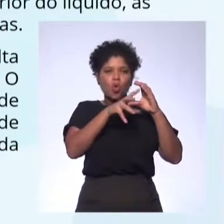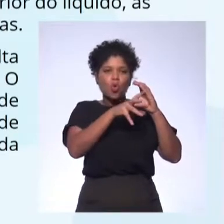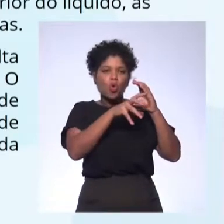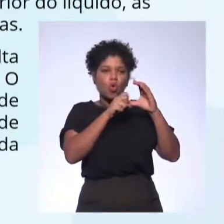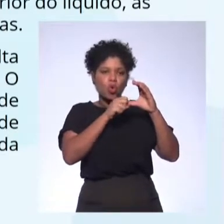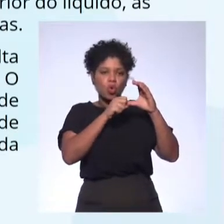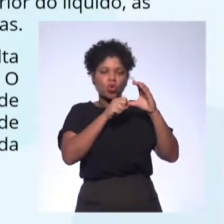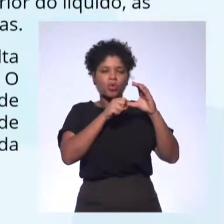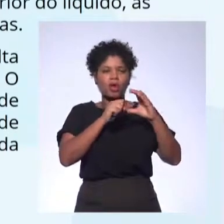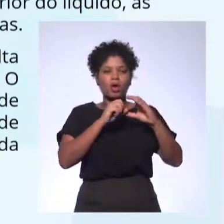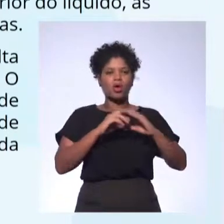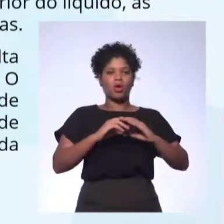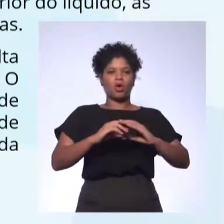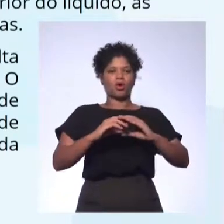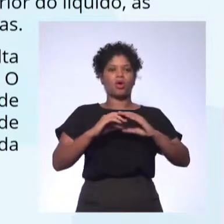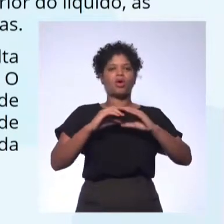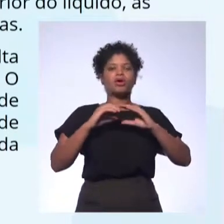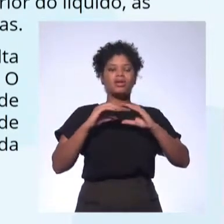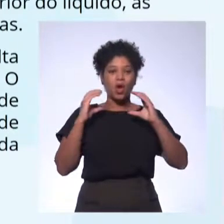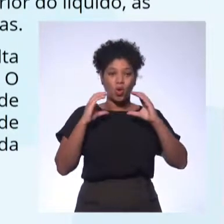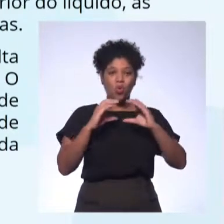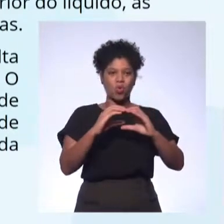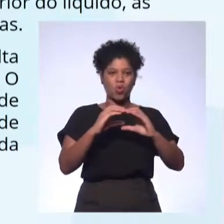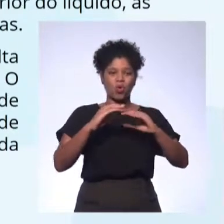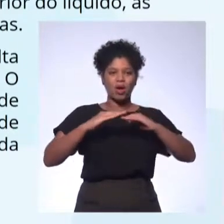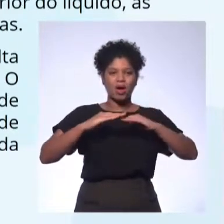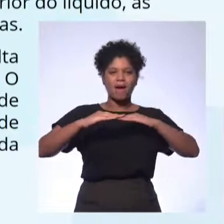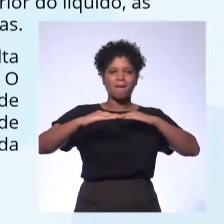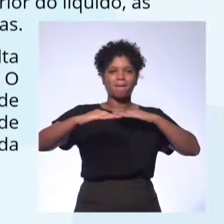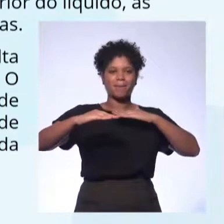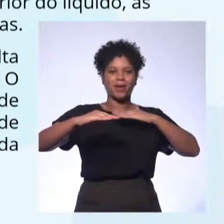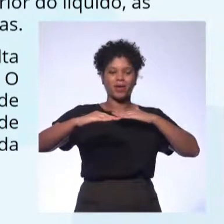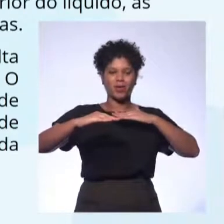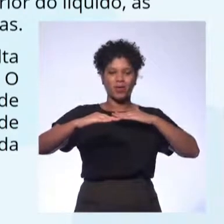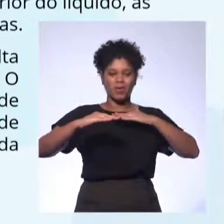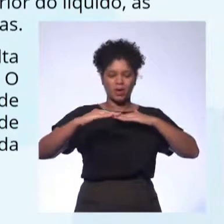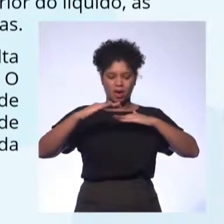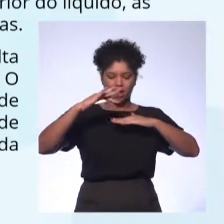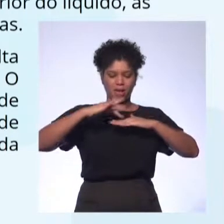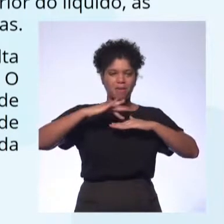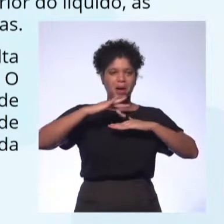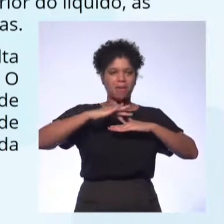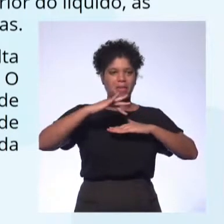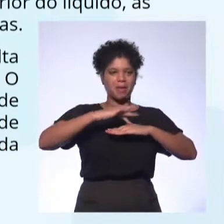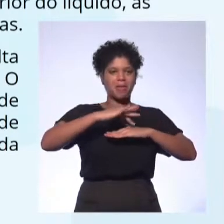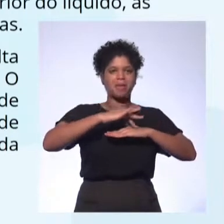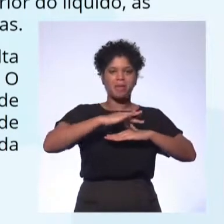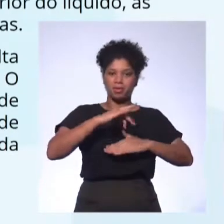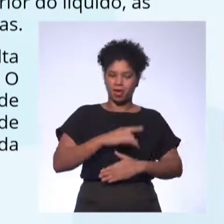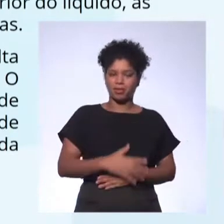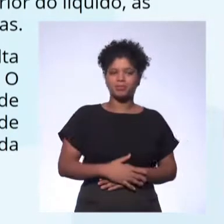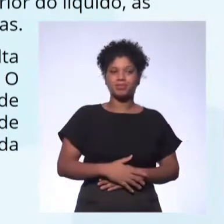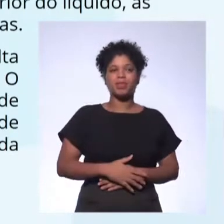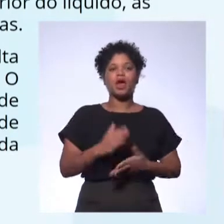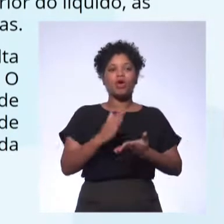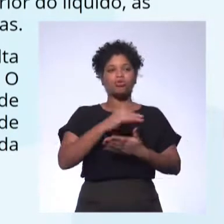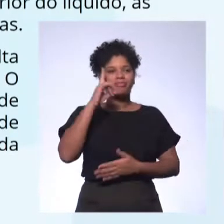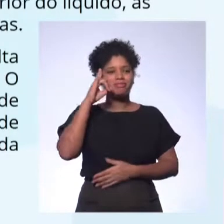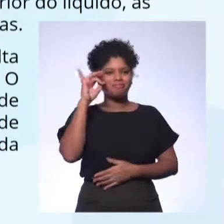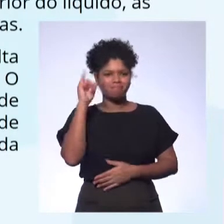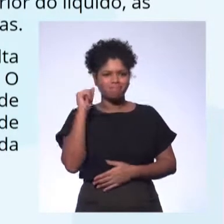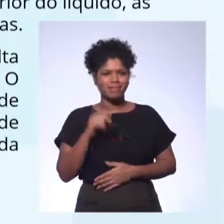certa película a que a gente pode observar a seguinte situação o em dias muito frios